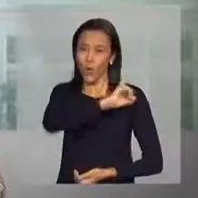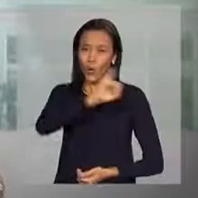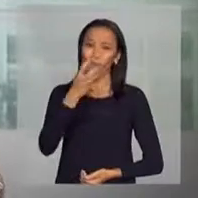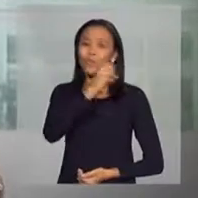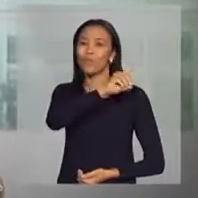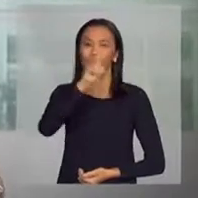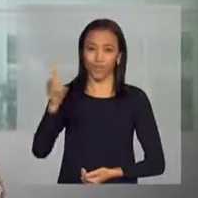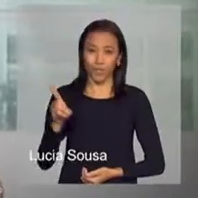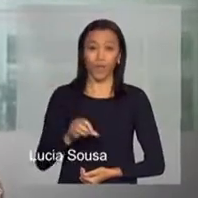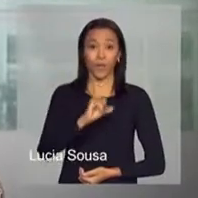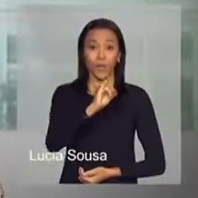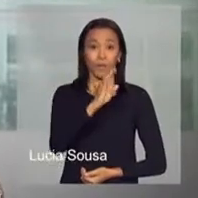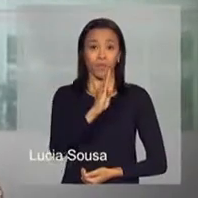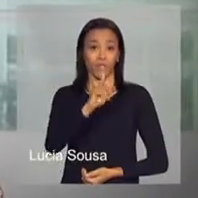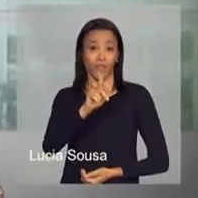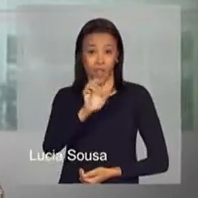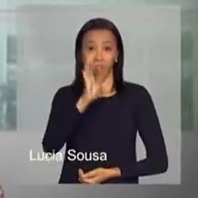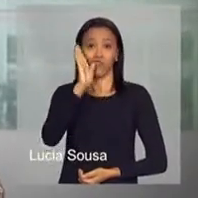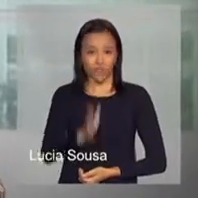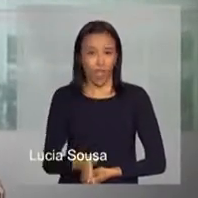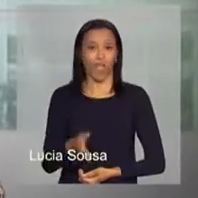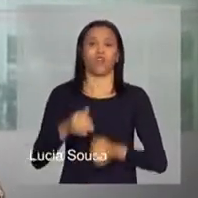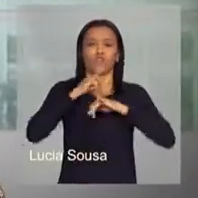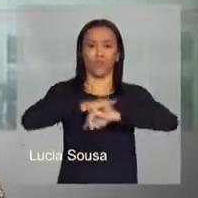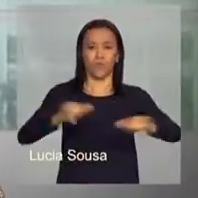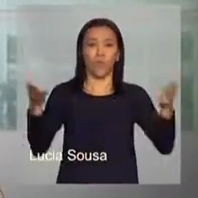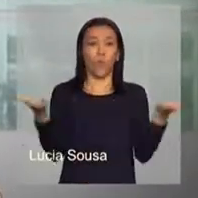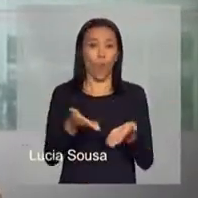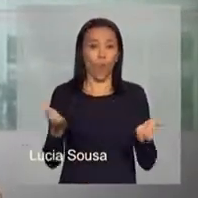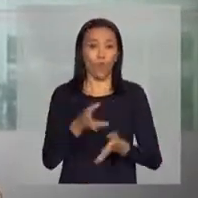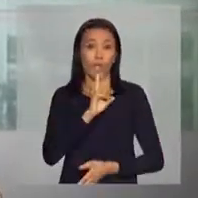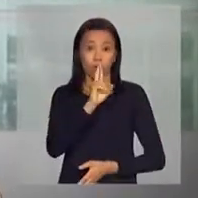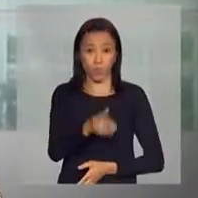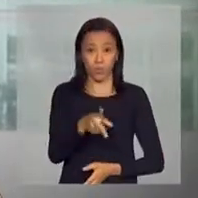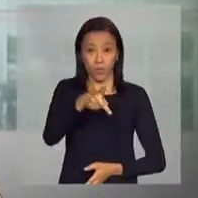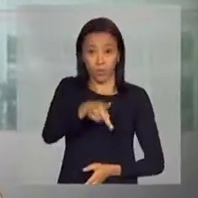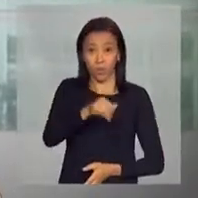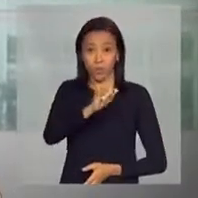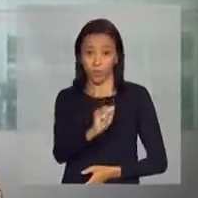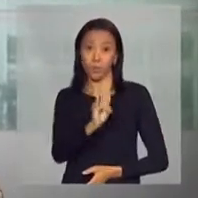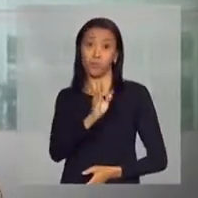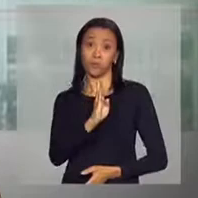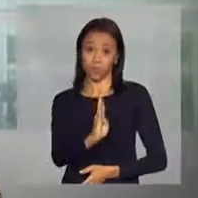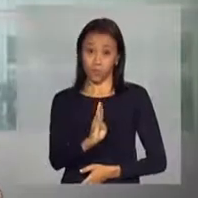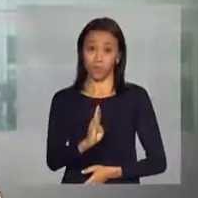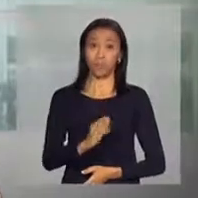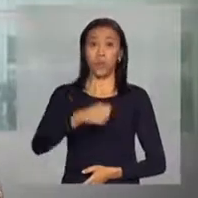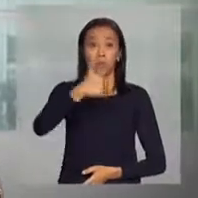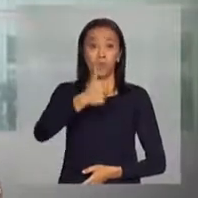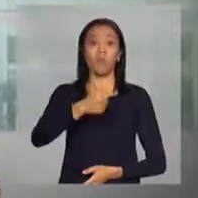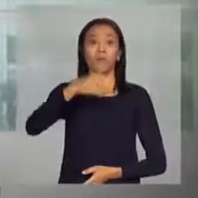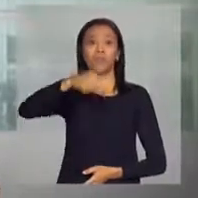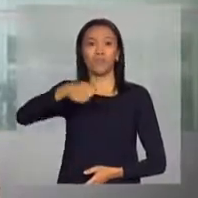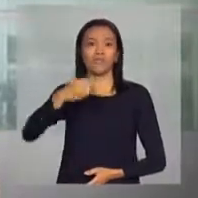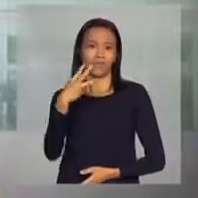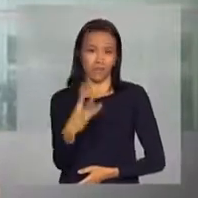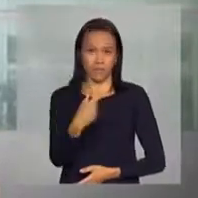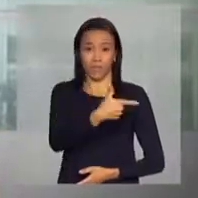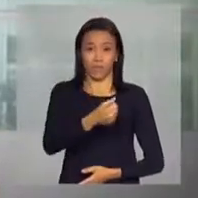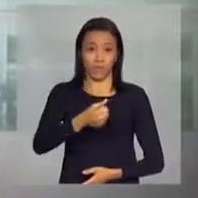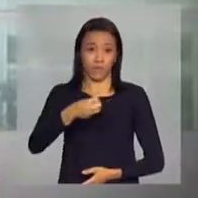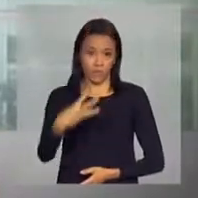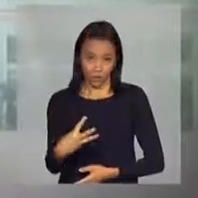Olá, bom dia. O IBGE divulgou hoje os resultados do PIB, Produto Interno Bruto, do primeiro trimestre